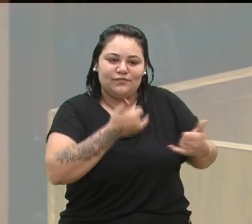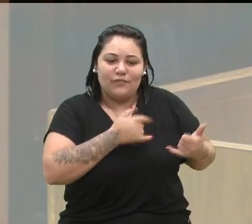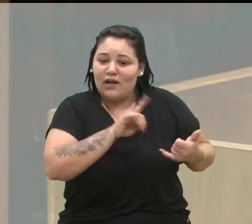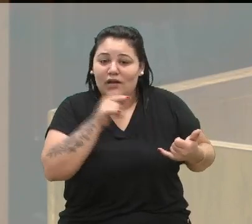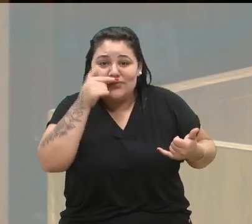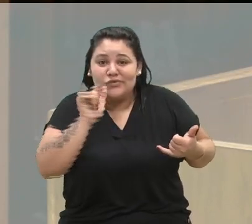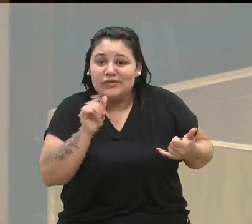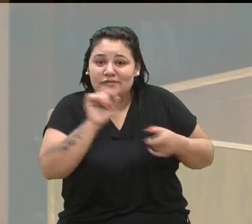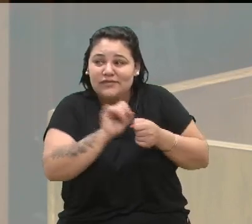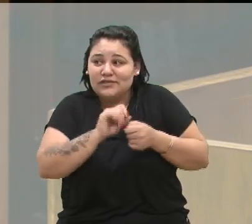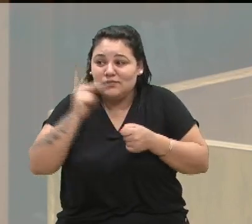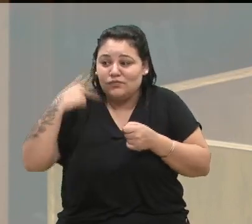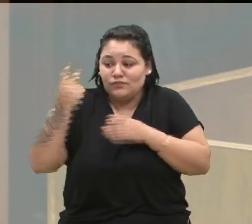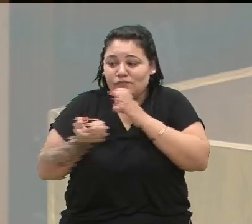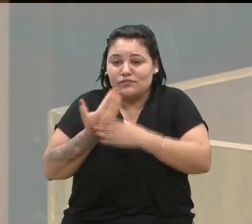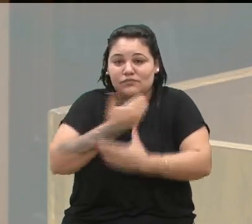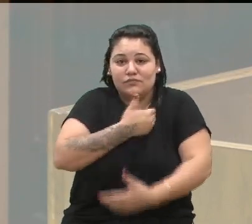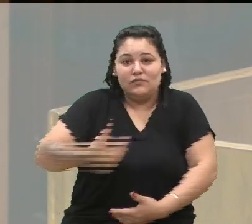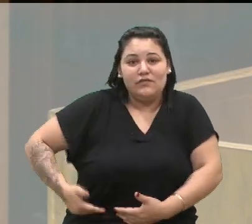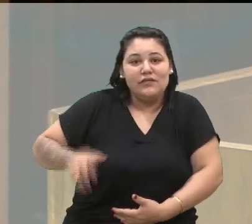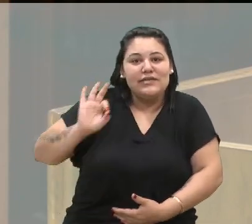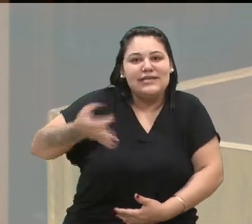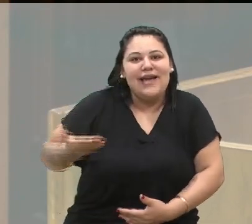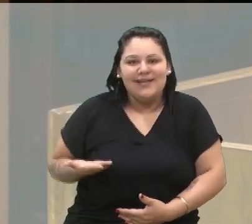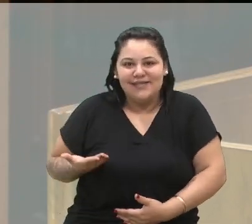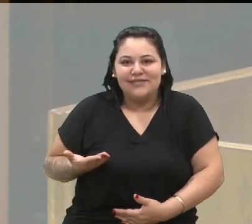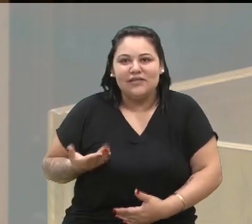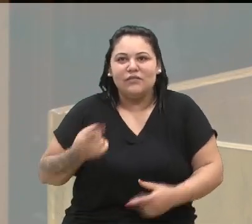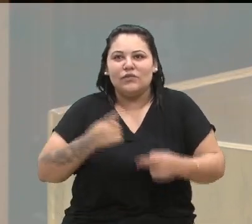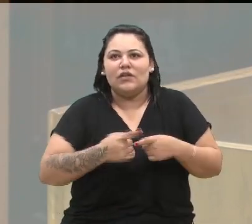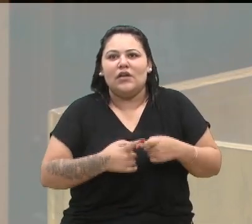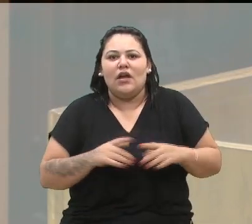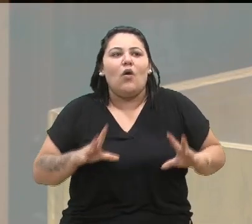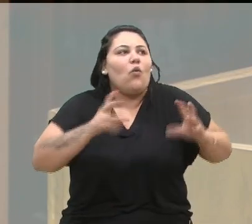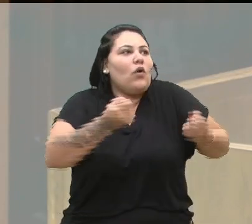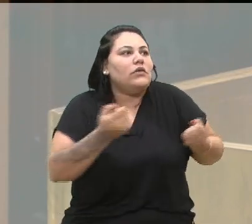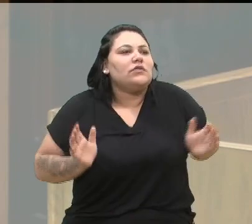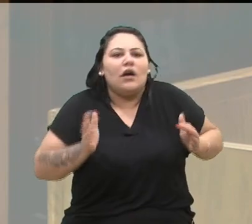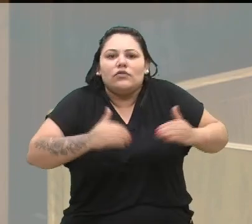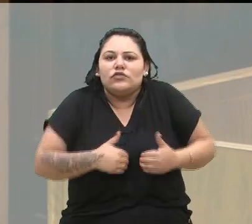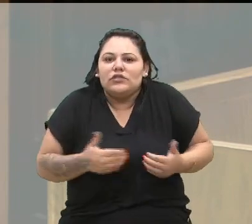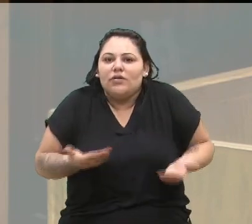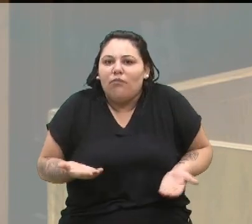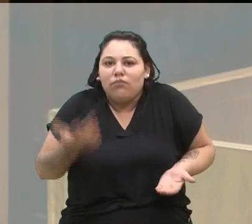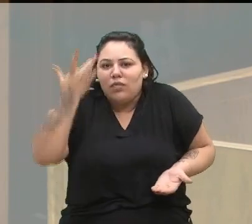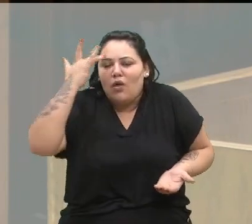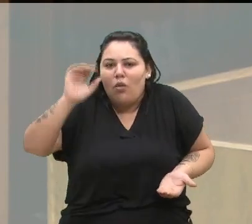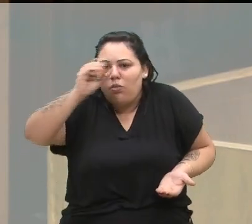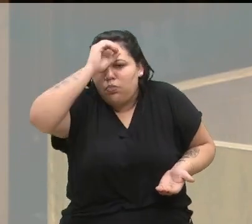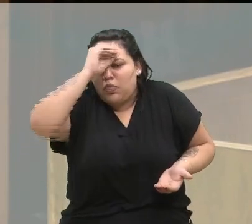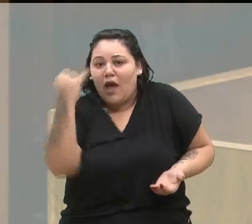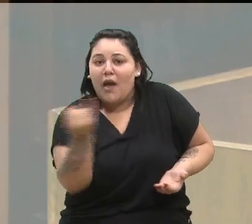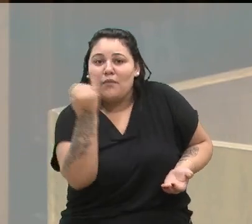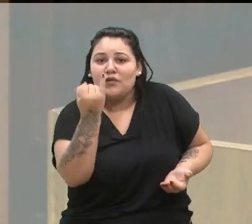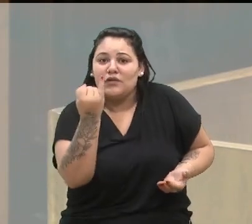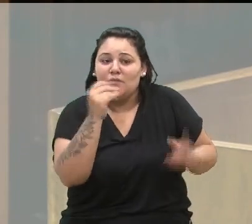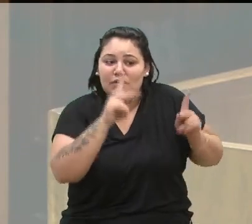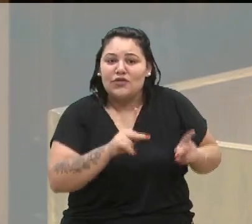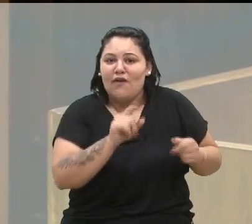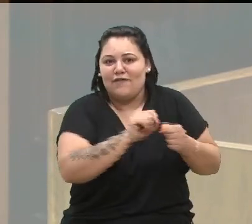fazer política pública assertiva. Afinal de contas, quantos autistas temos em Caxias do Sul? Qual é a maior faixa